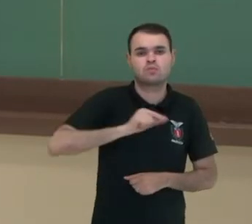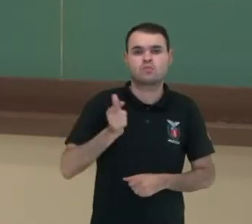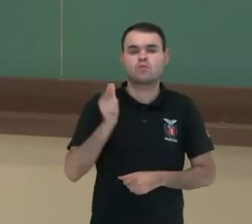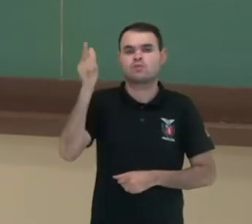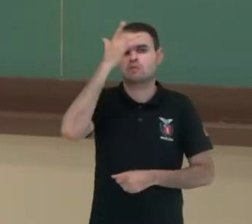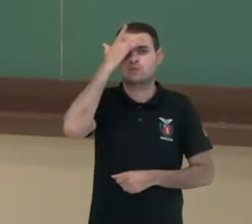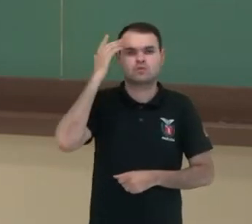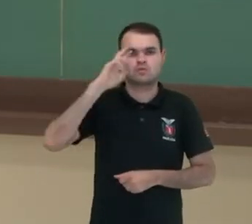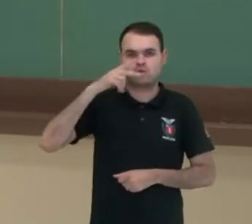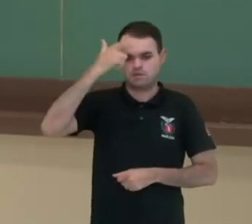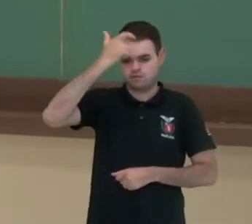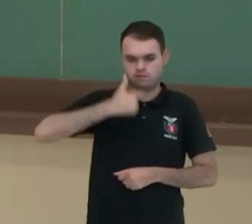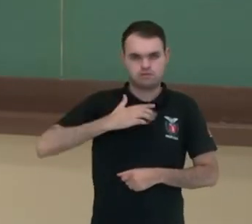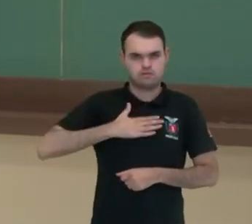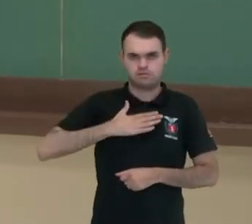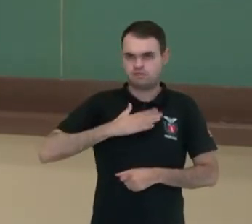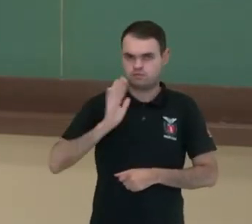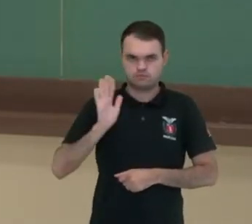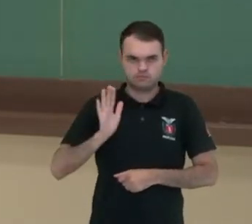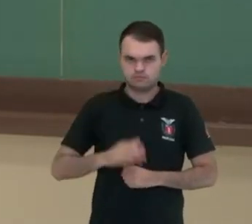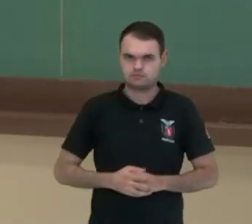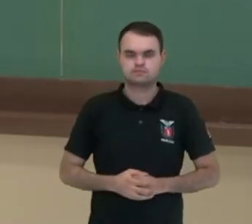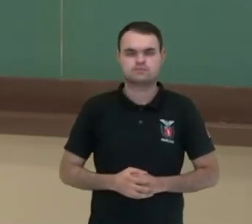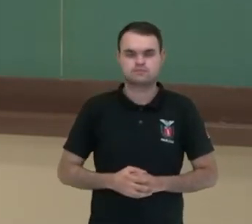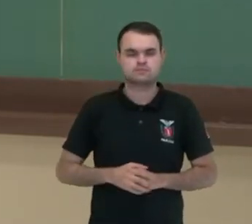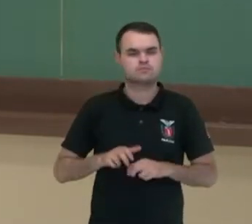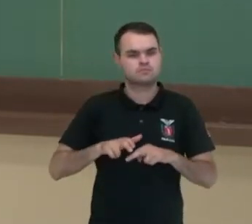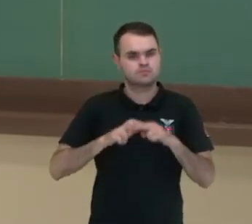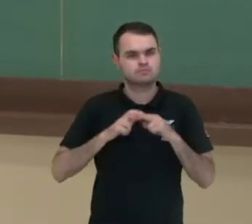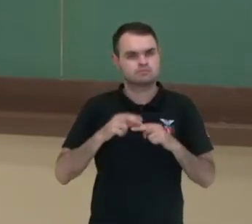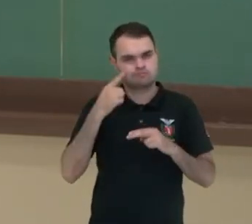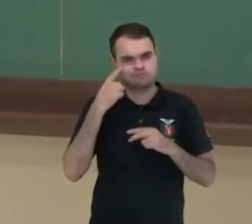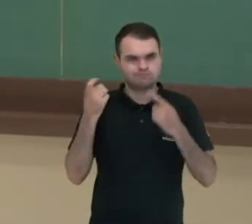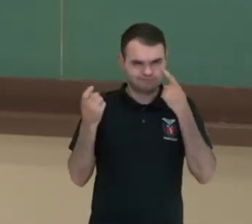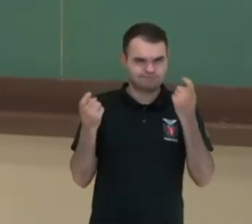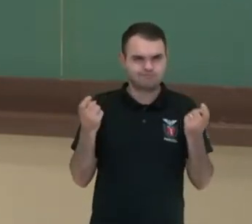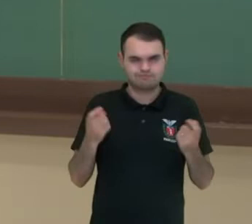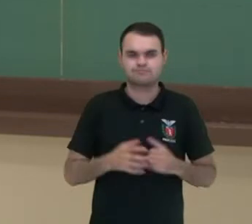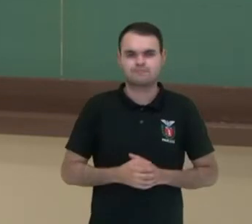e não com si mesmo, certo? Então isso é bem interessante.